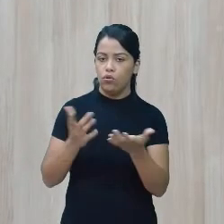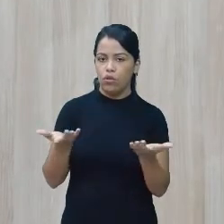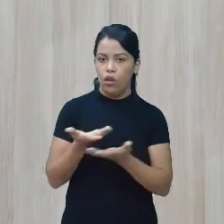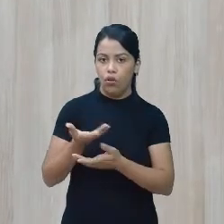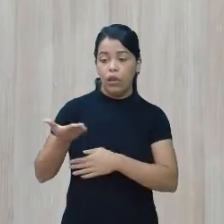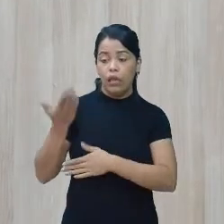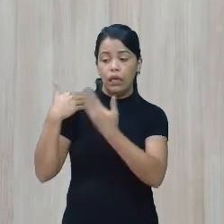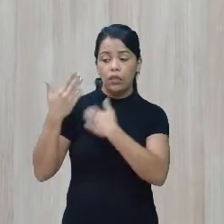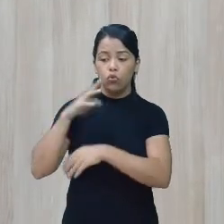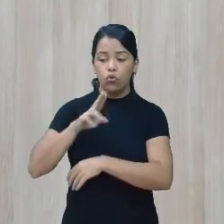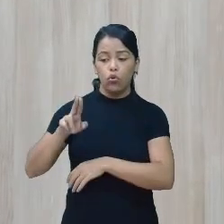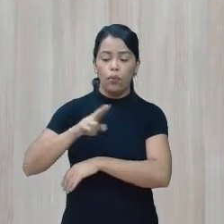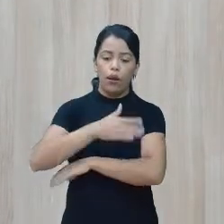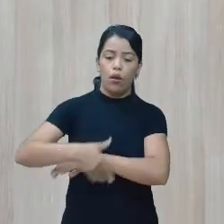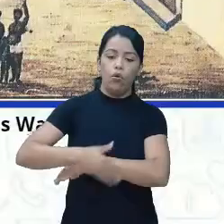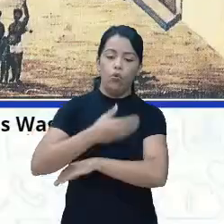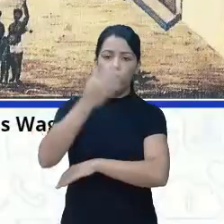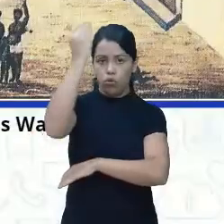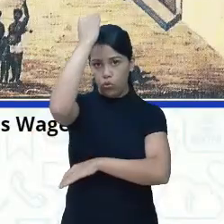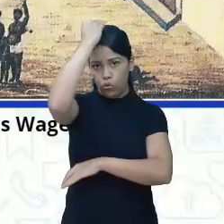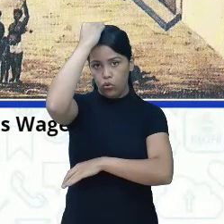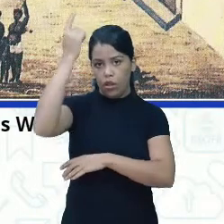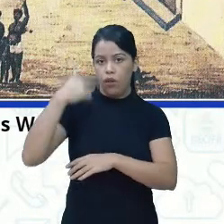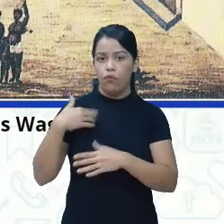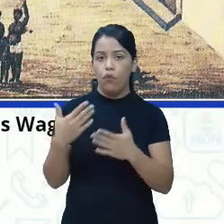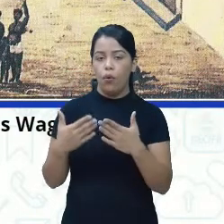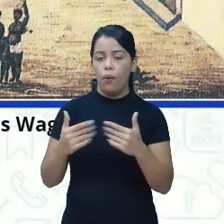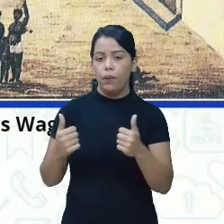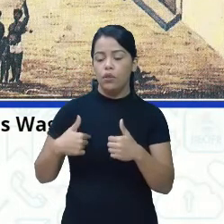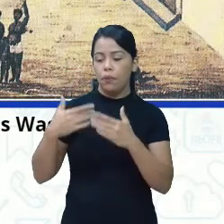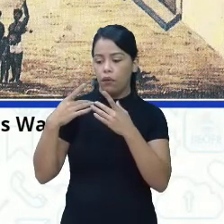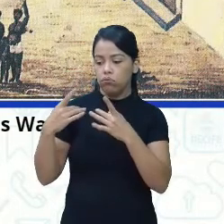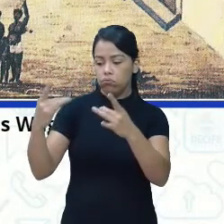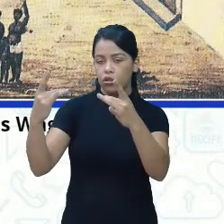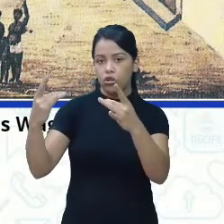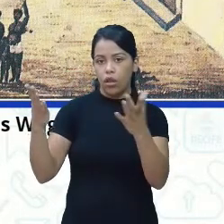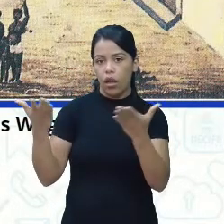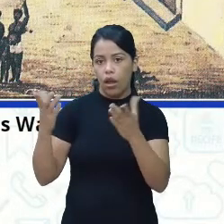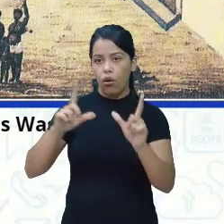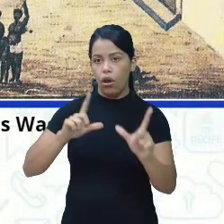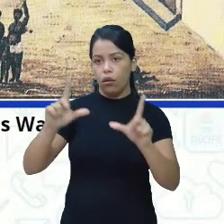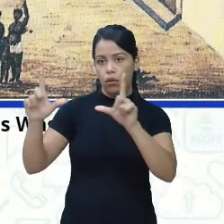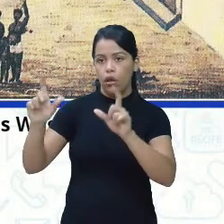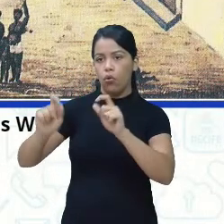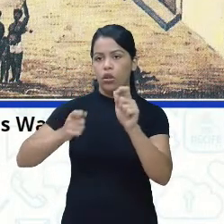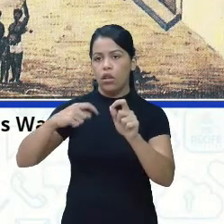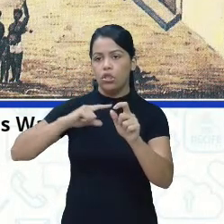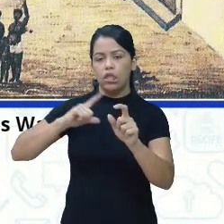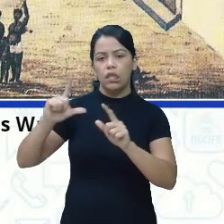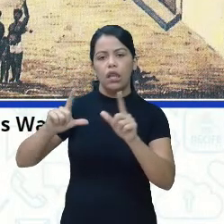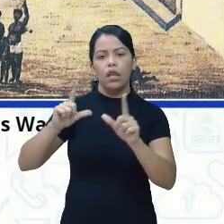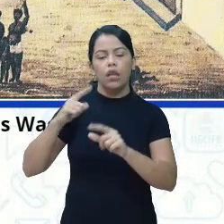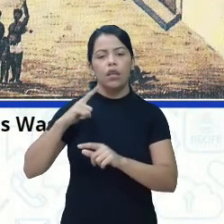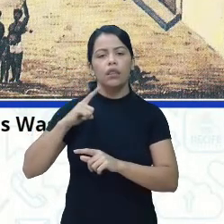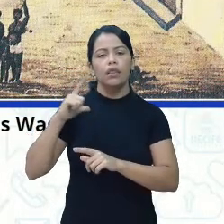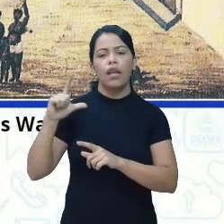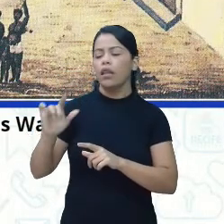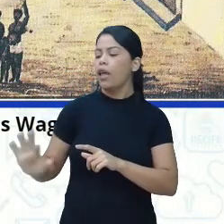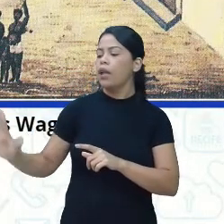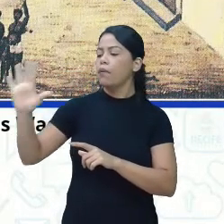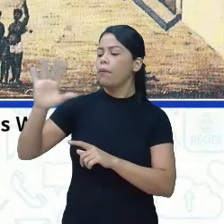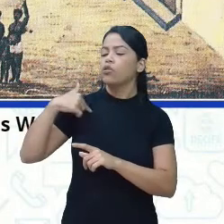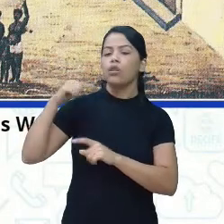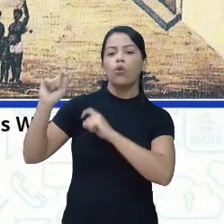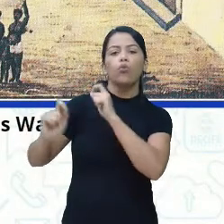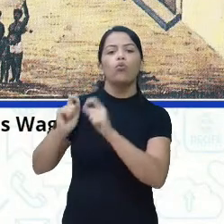pena a gente chamar a atenção a alguns aspectos aí. Eu vou pedir para a gente destacar essa imagem. E aí, ó, o que nós temos aí, gente? Se vocês observarem direitinho,